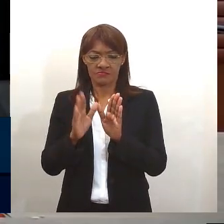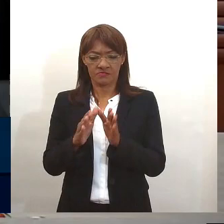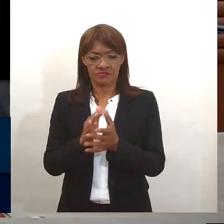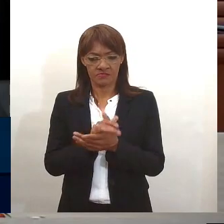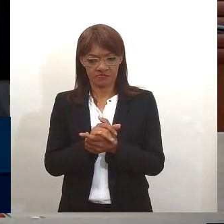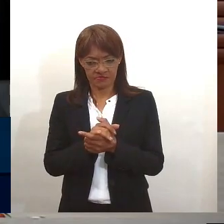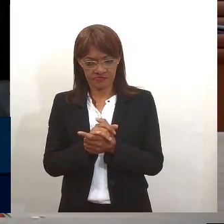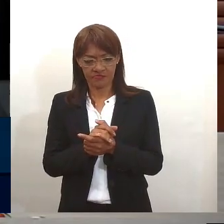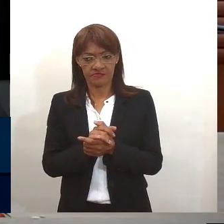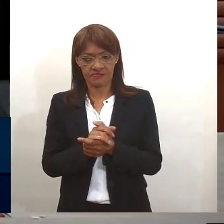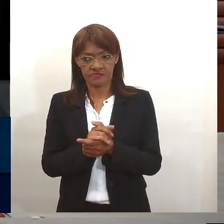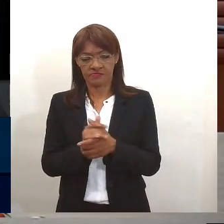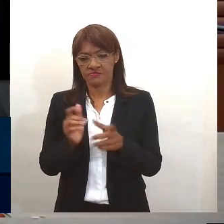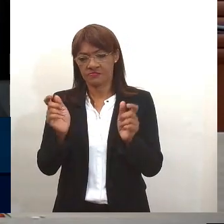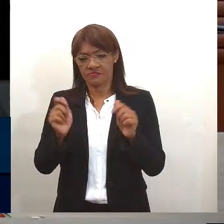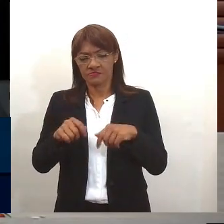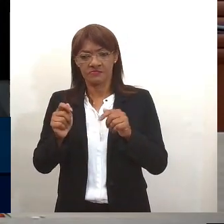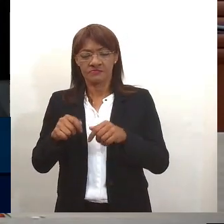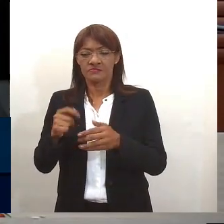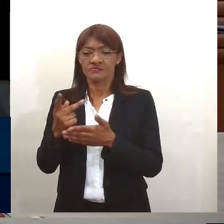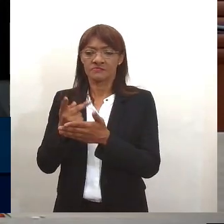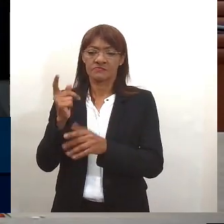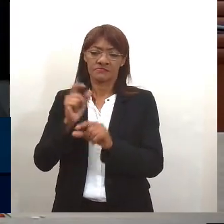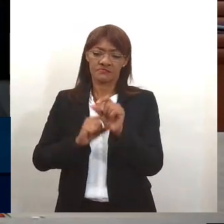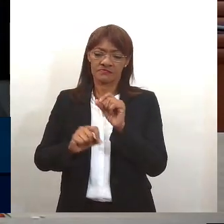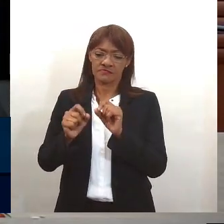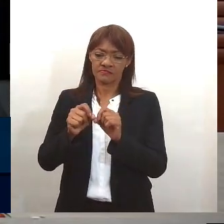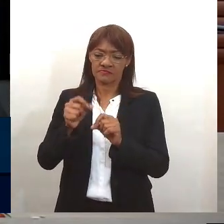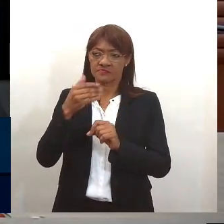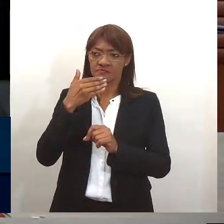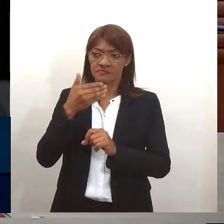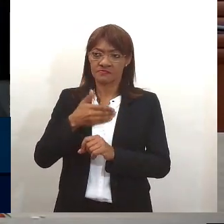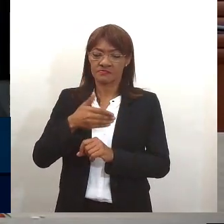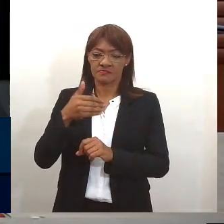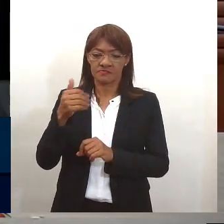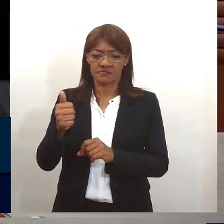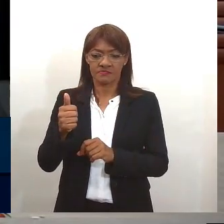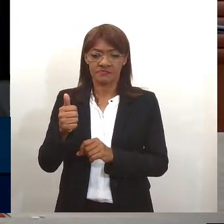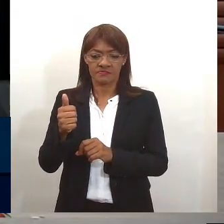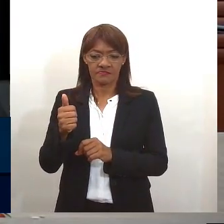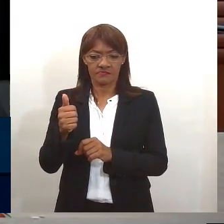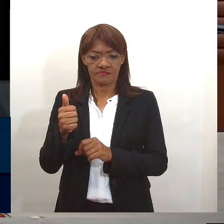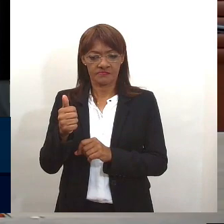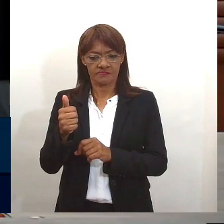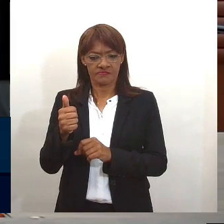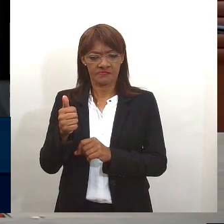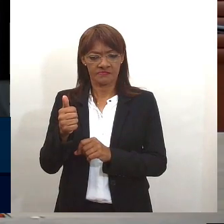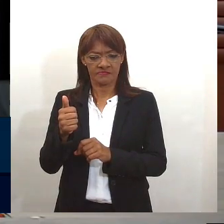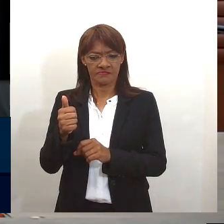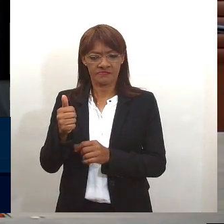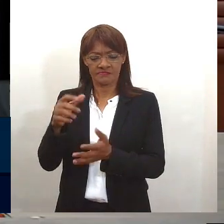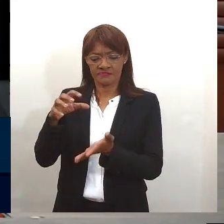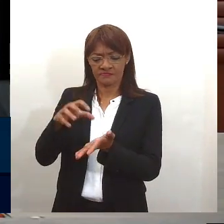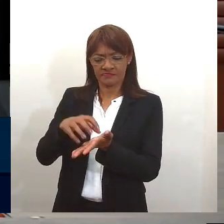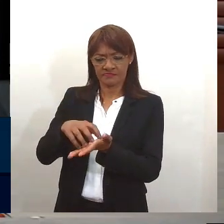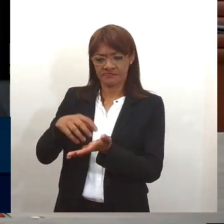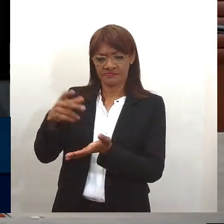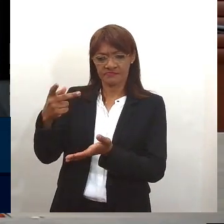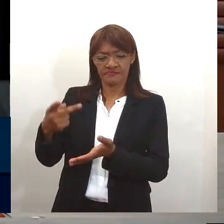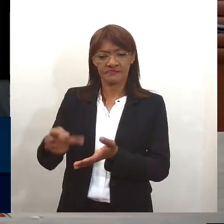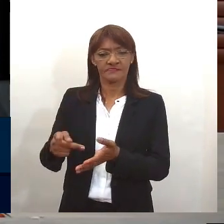que beneficia também alguns setores da classe empresarial. E quando a gente